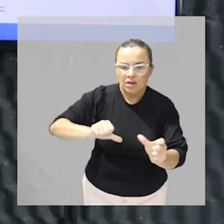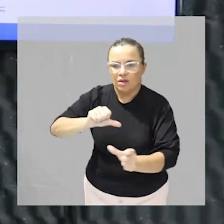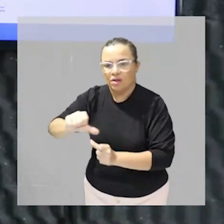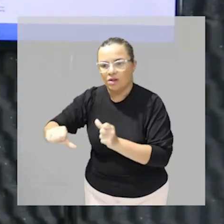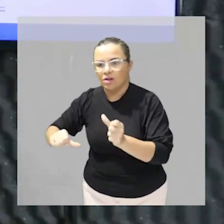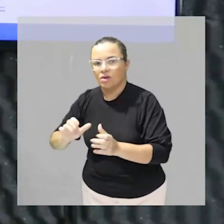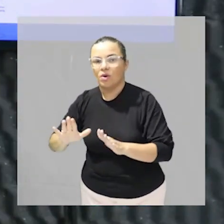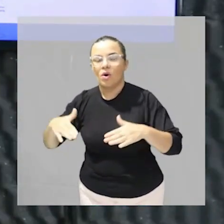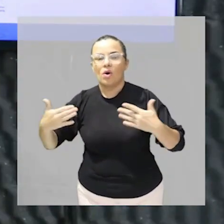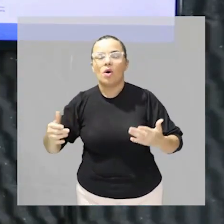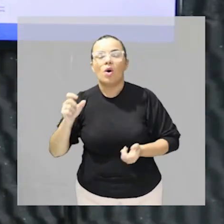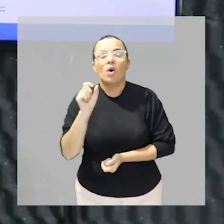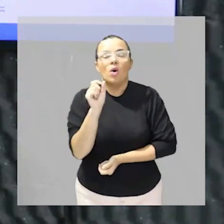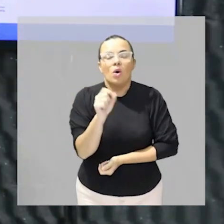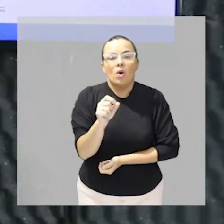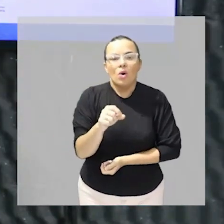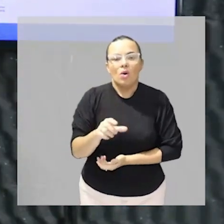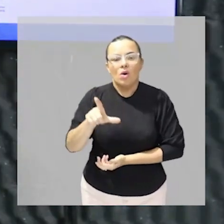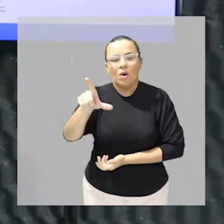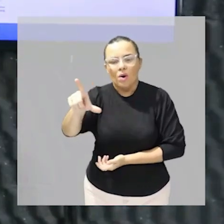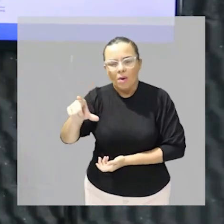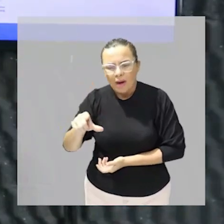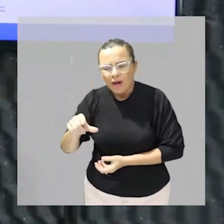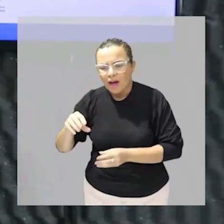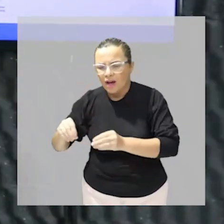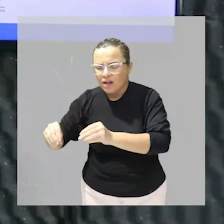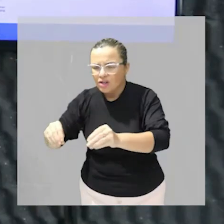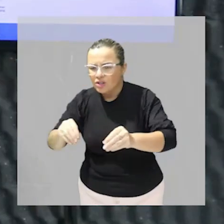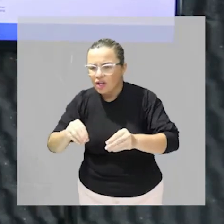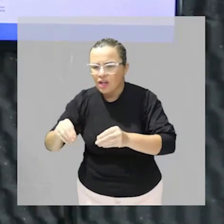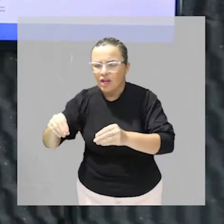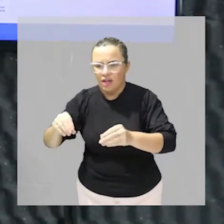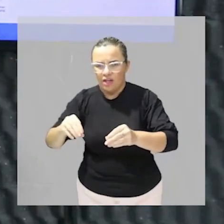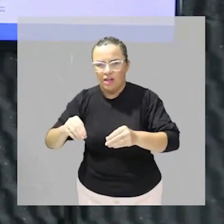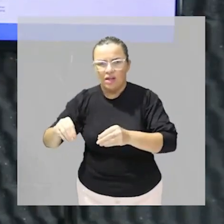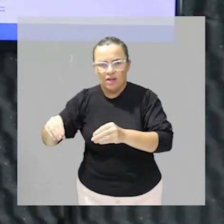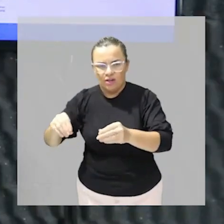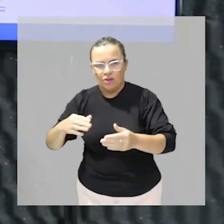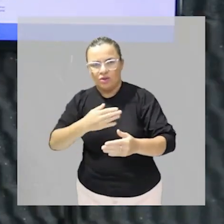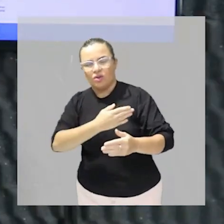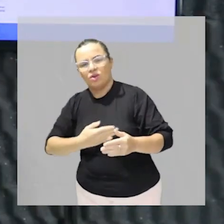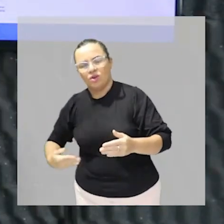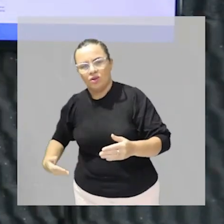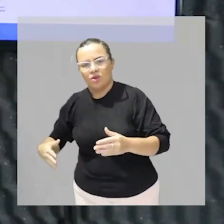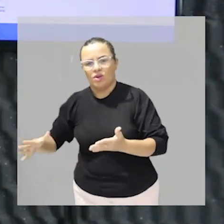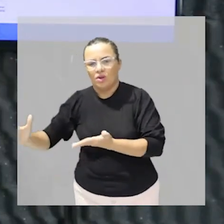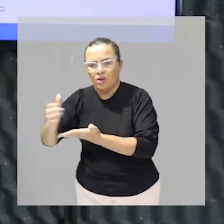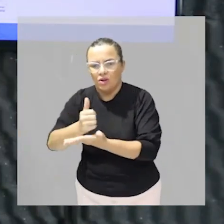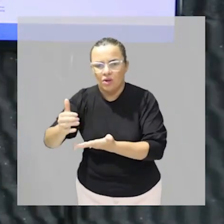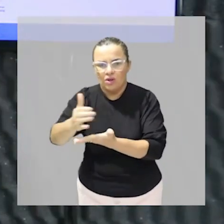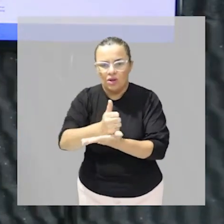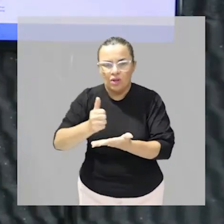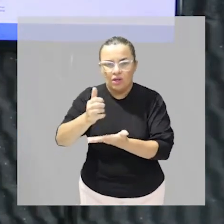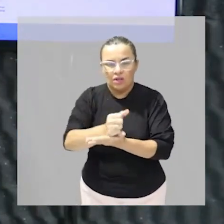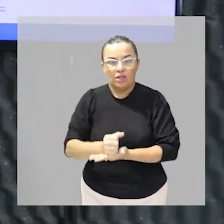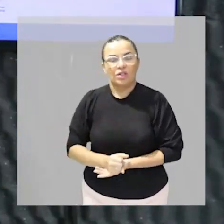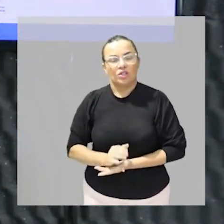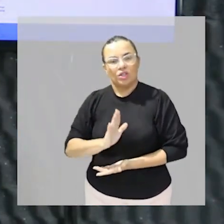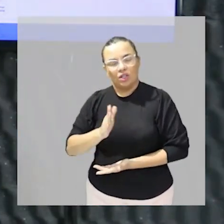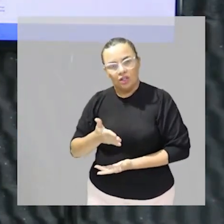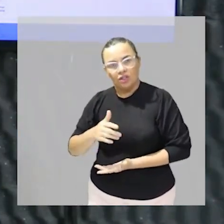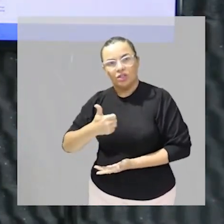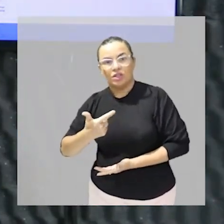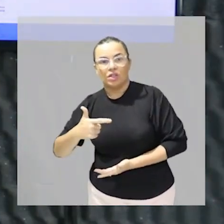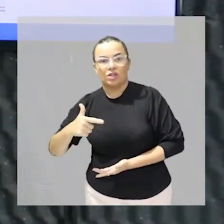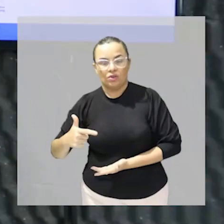as terras que o Estado conquista, que isso já era previsto, inclusive, na lei das 12 tábuas, vamos pegar as